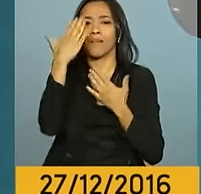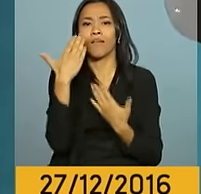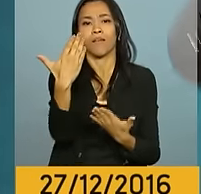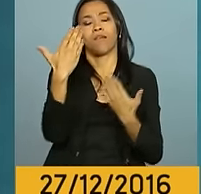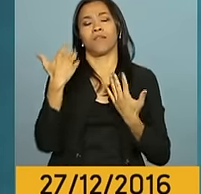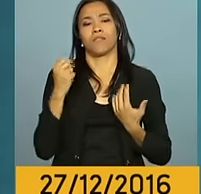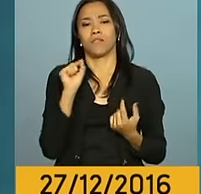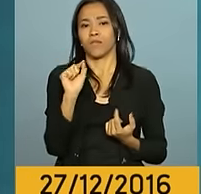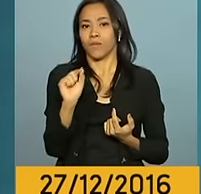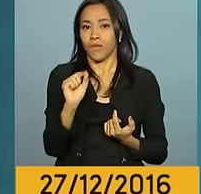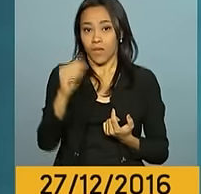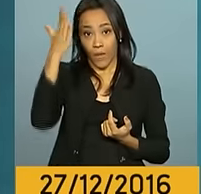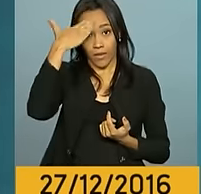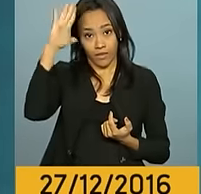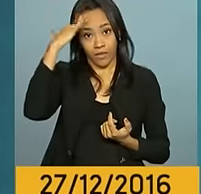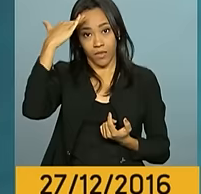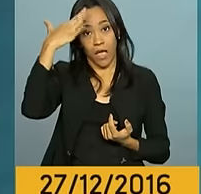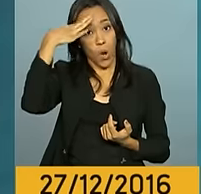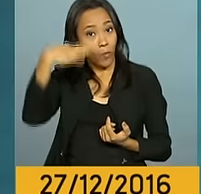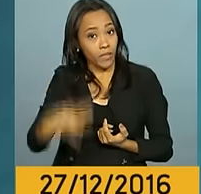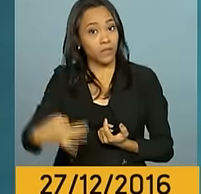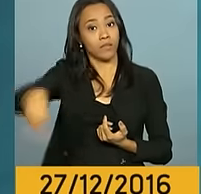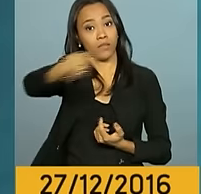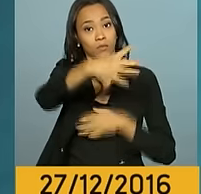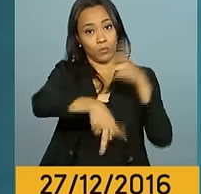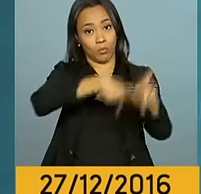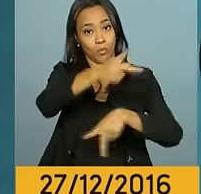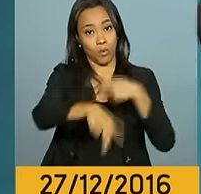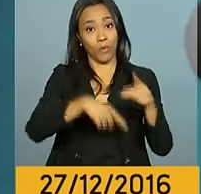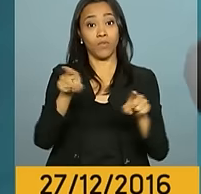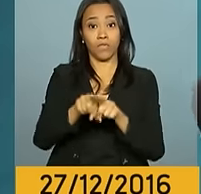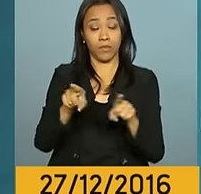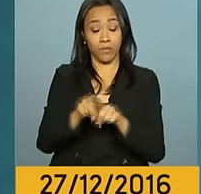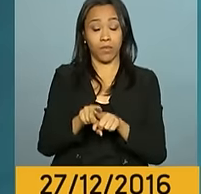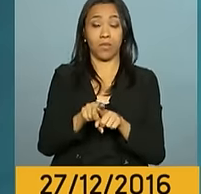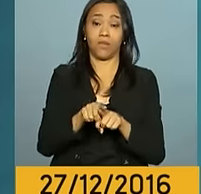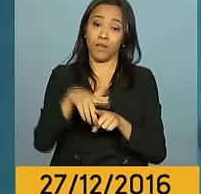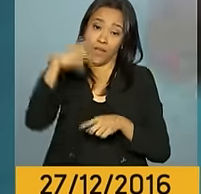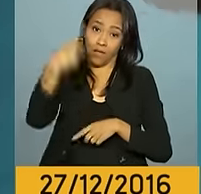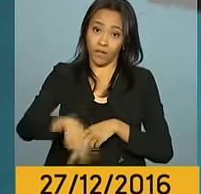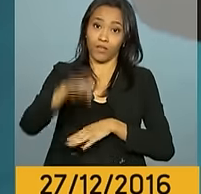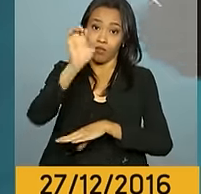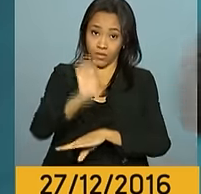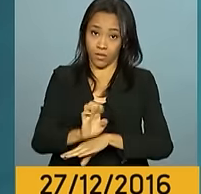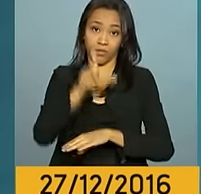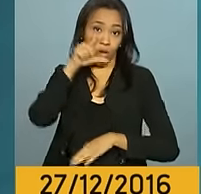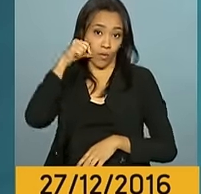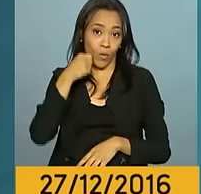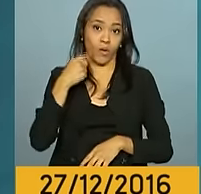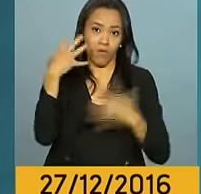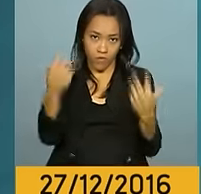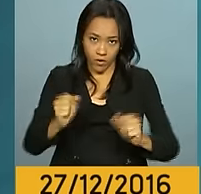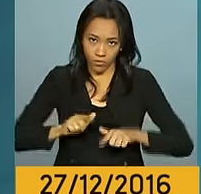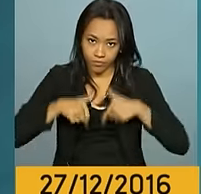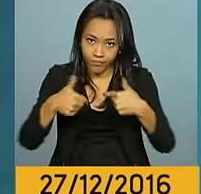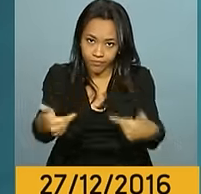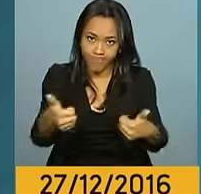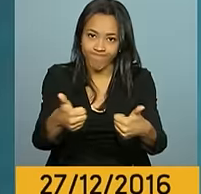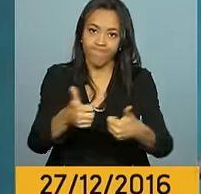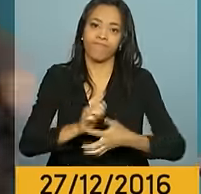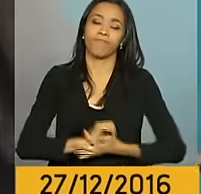compreensão do povo brasileiro e no particular hoje do Povo lagoano vamos em